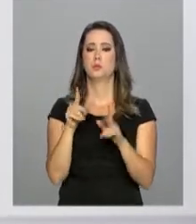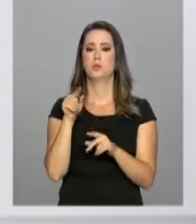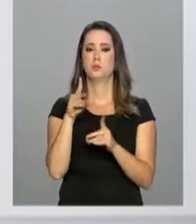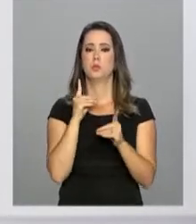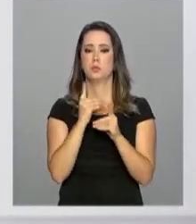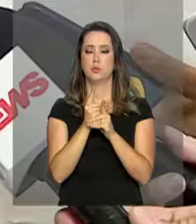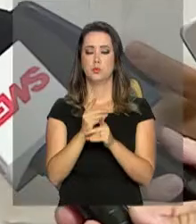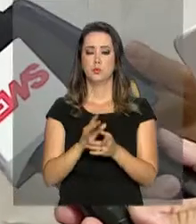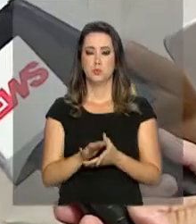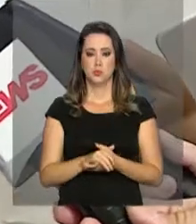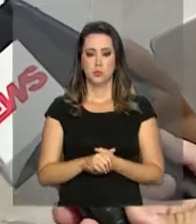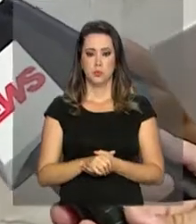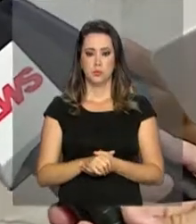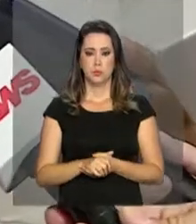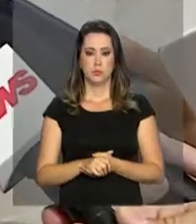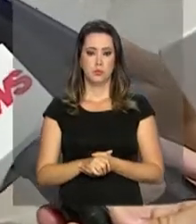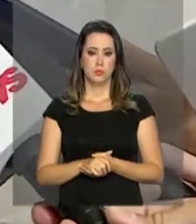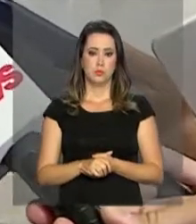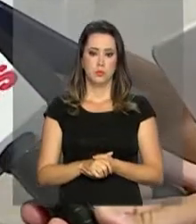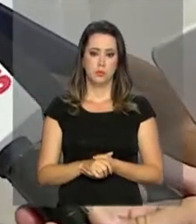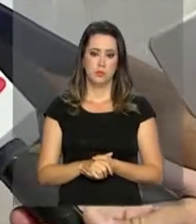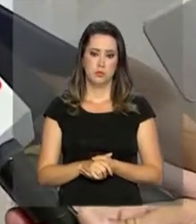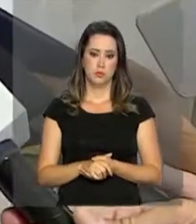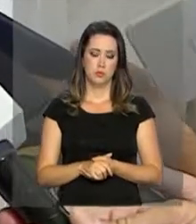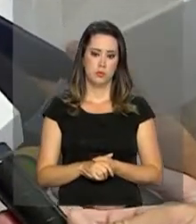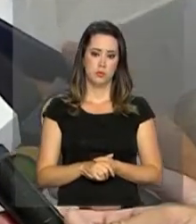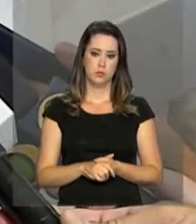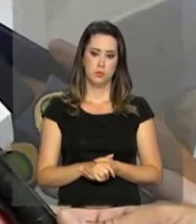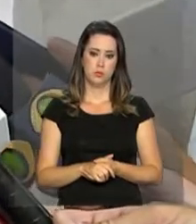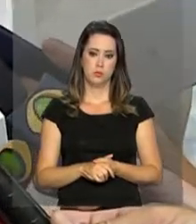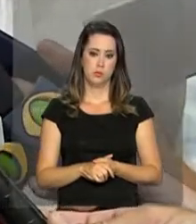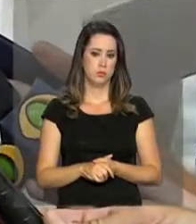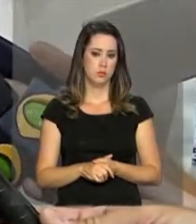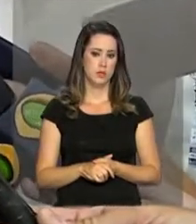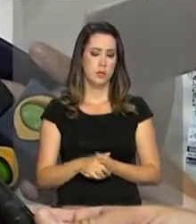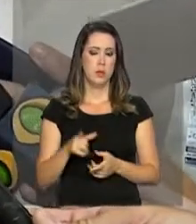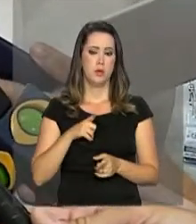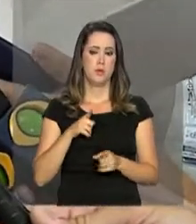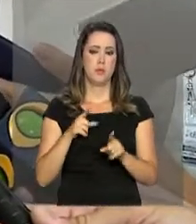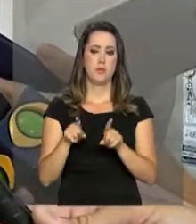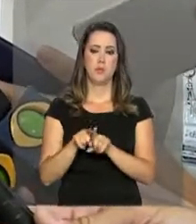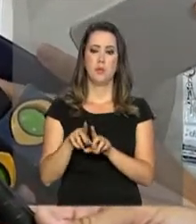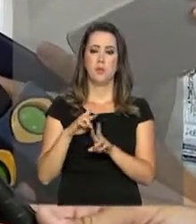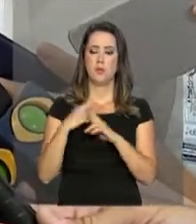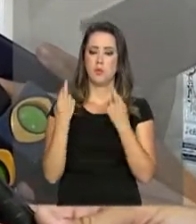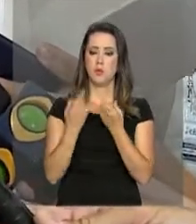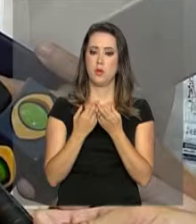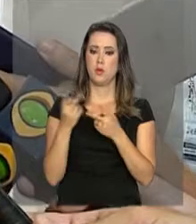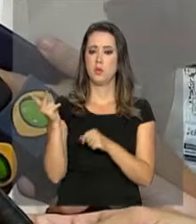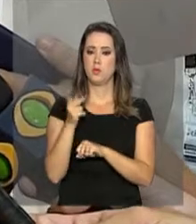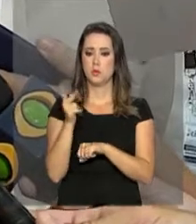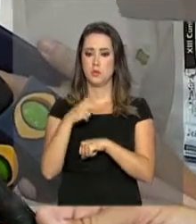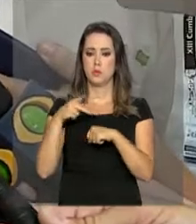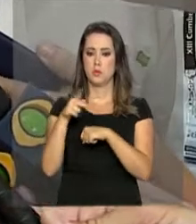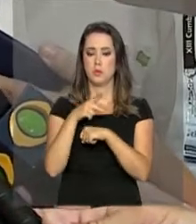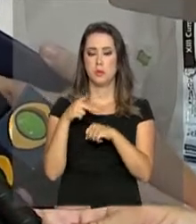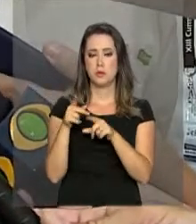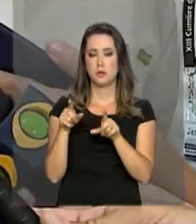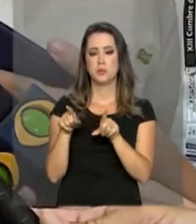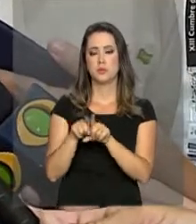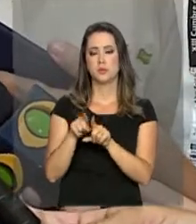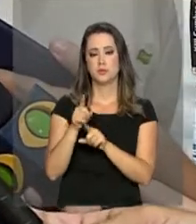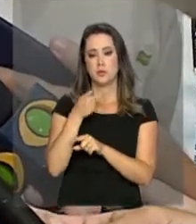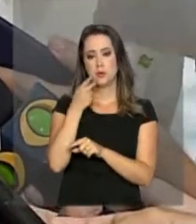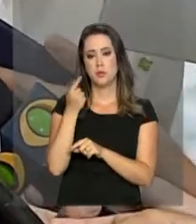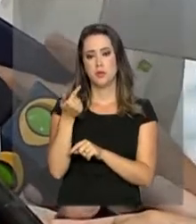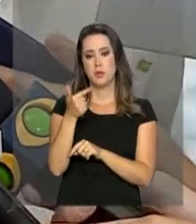encontro. Eu tenho uma bilateral com o presidente Xi Jinping, onde vou tratar mais uma vez da questão